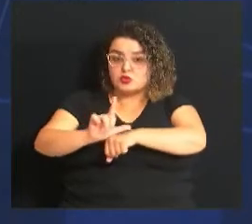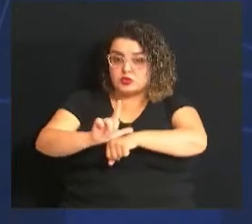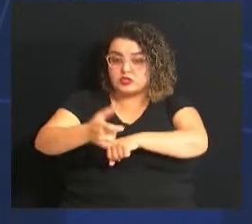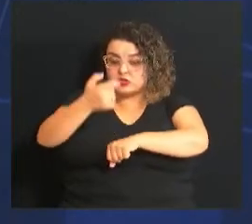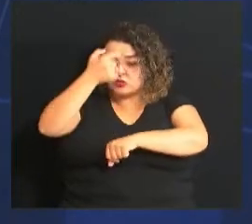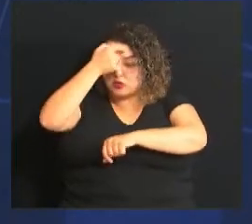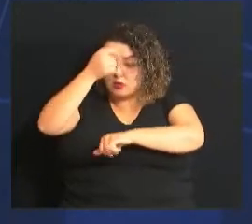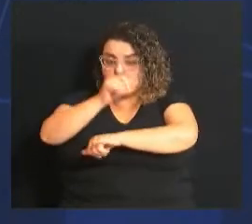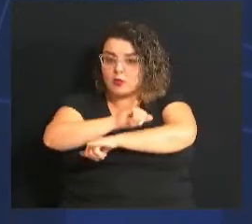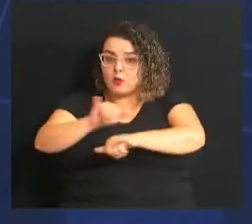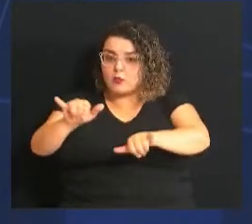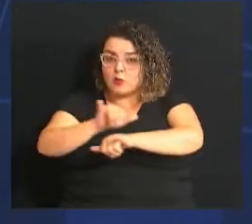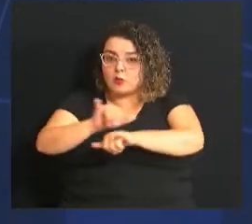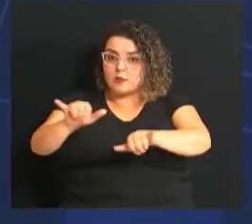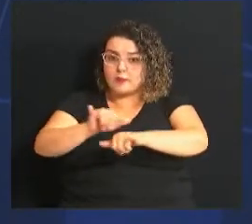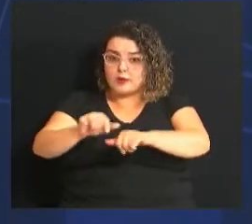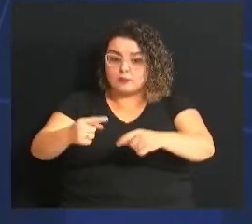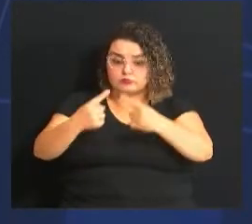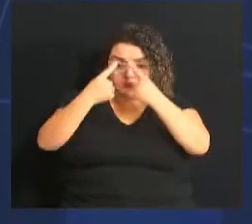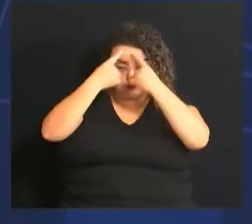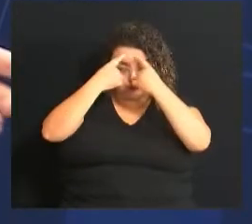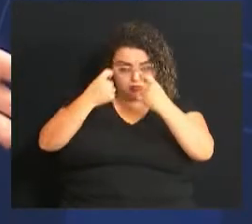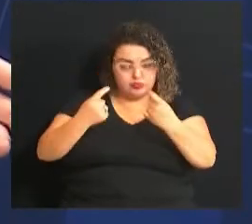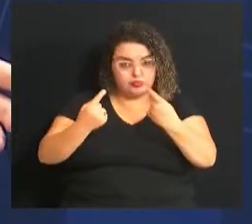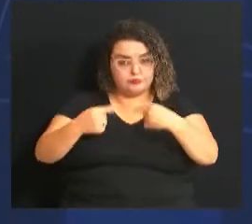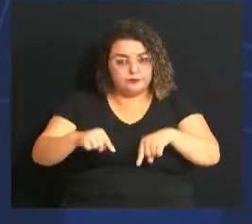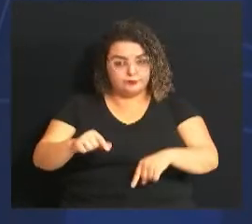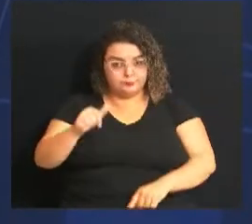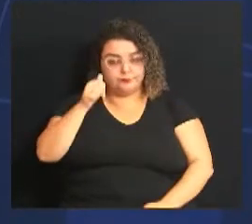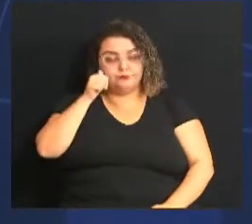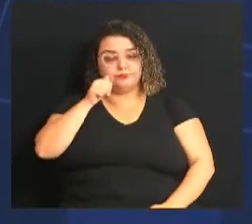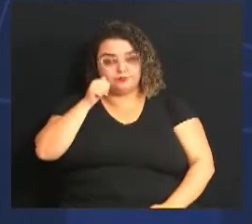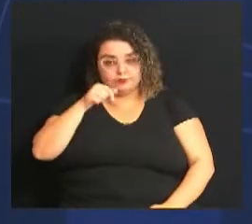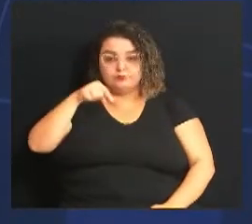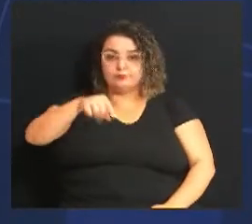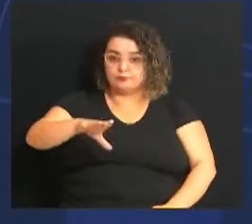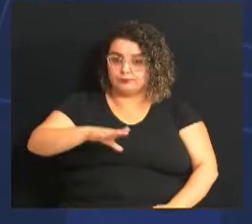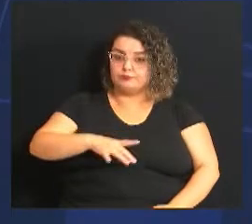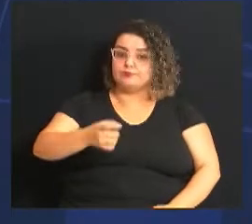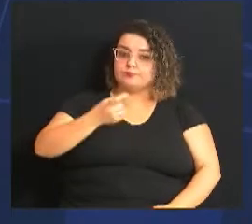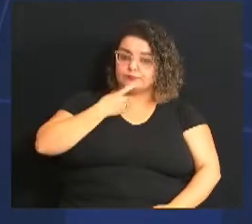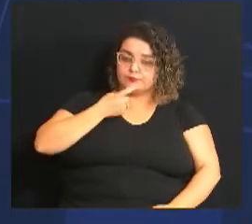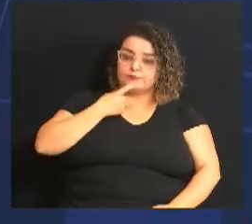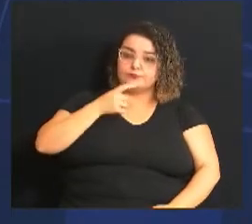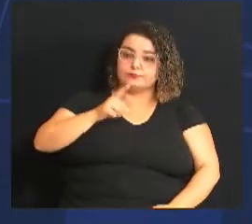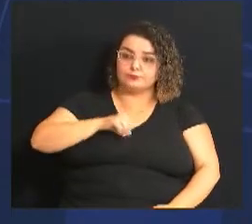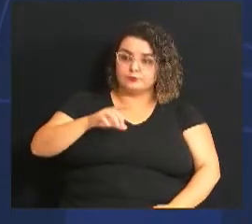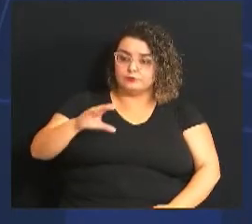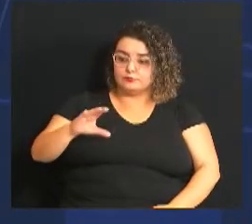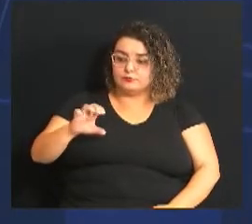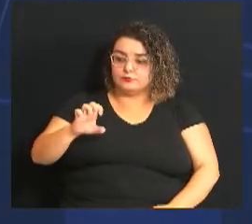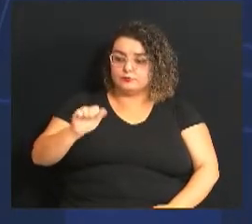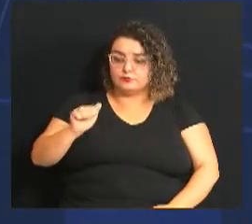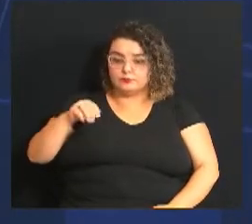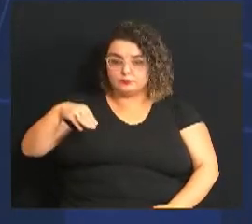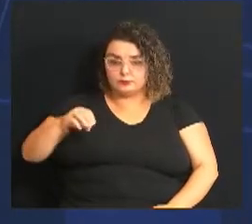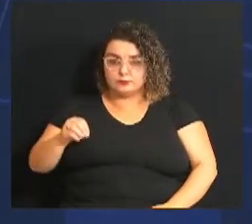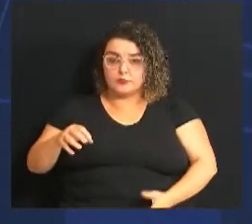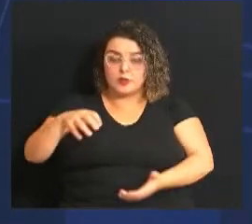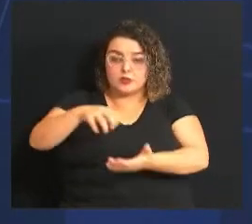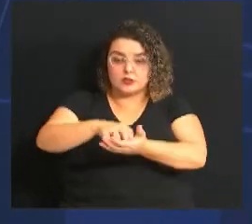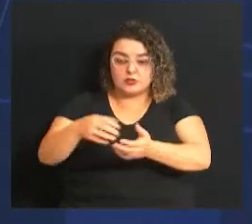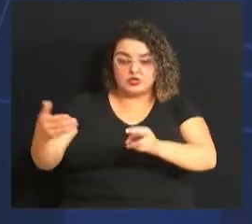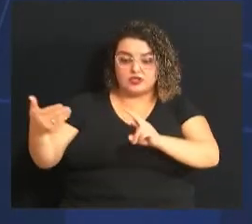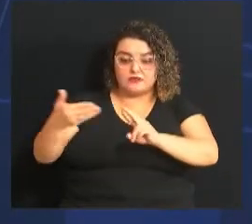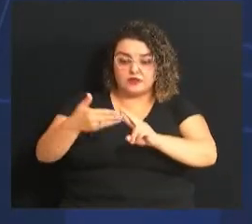conscientização sobre a violência contra a mulher. Aqui em Campinas nós temos o CEAM, o Centro de Referência e Apoio